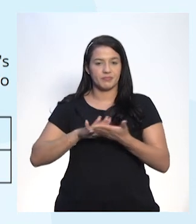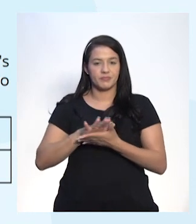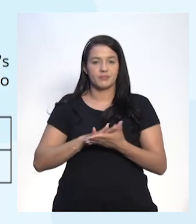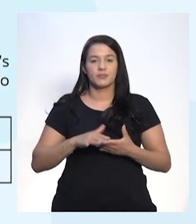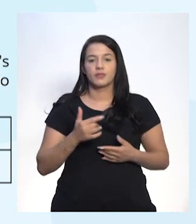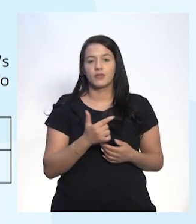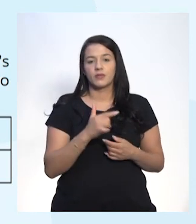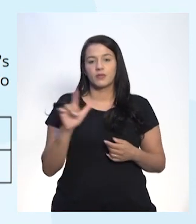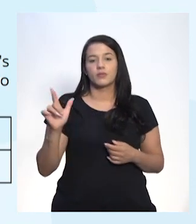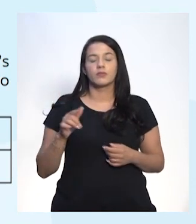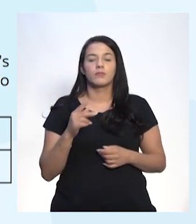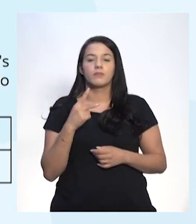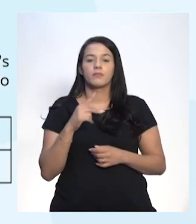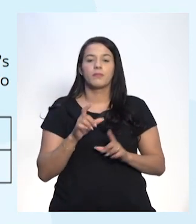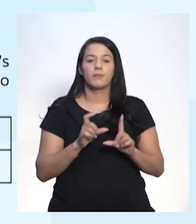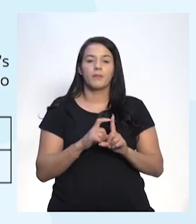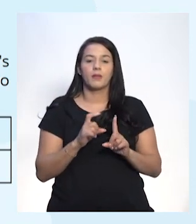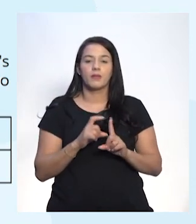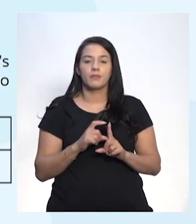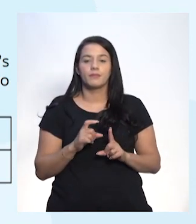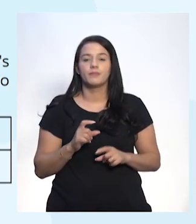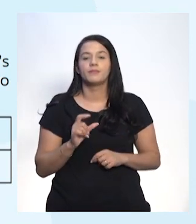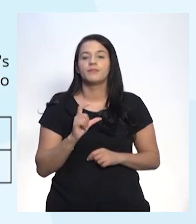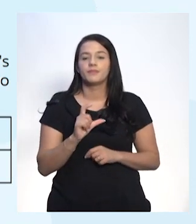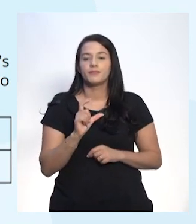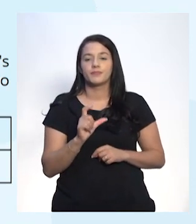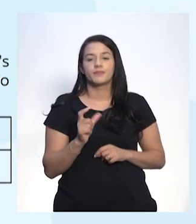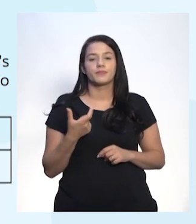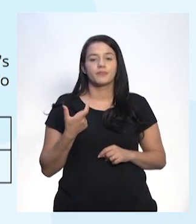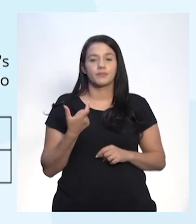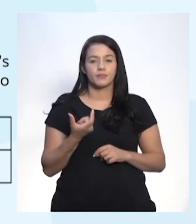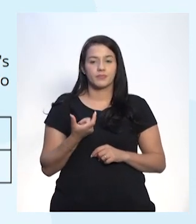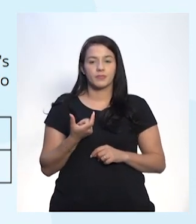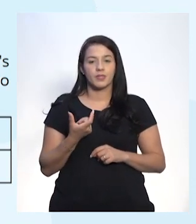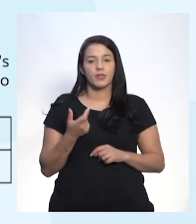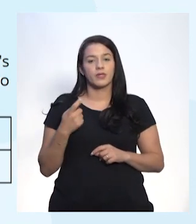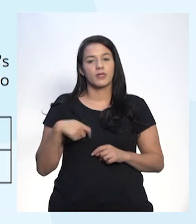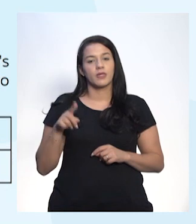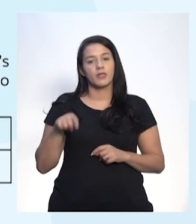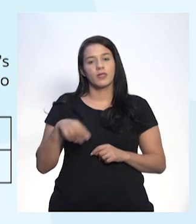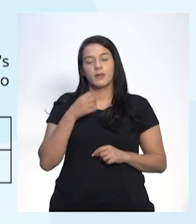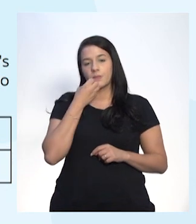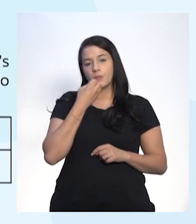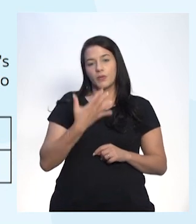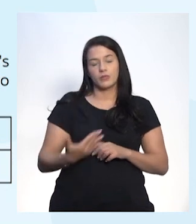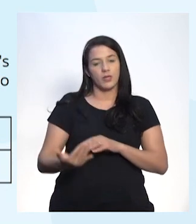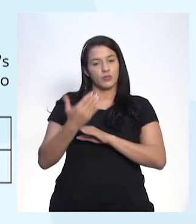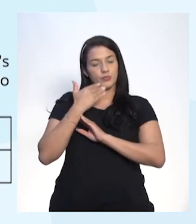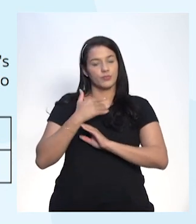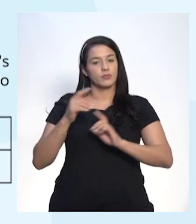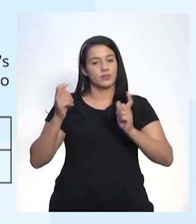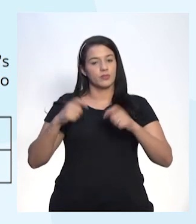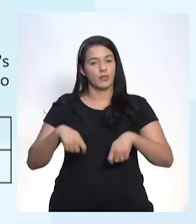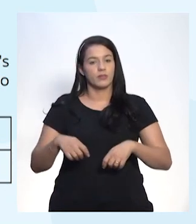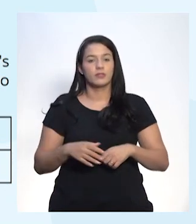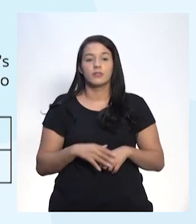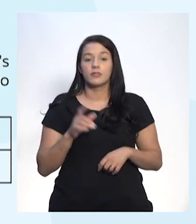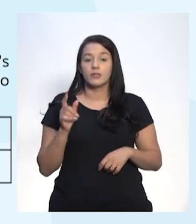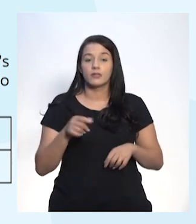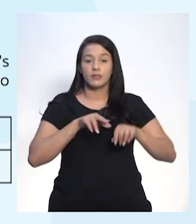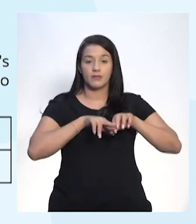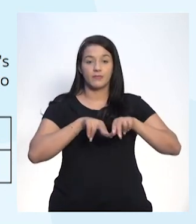helpful, que é útil no sentido que ajuda, né? Então, você tem várias palavras que você tem